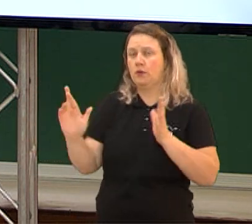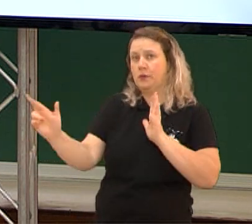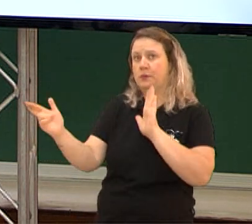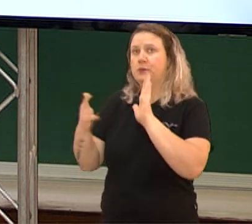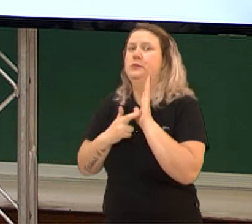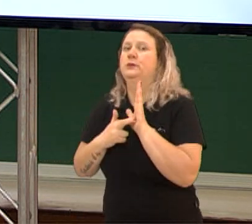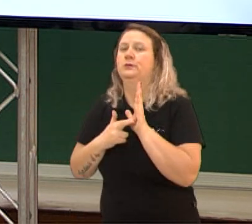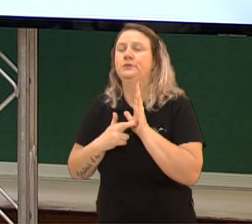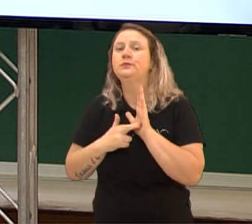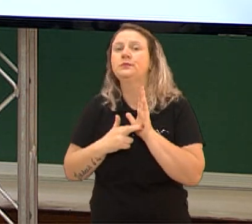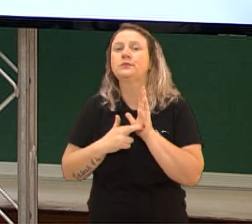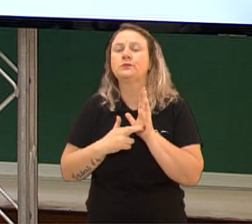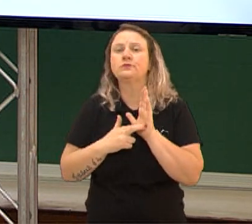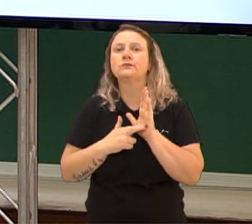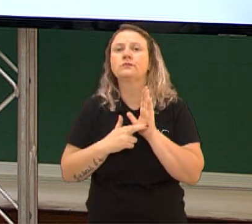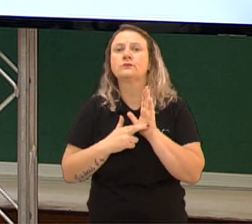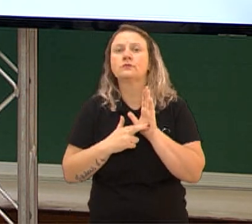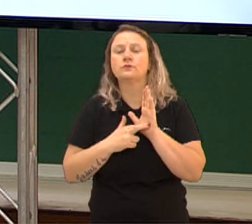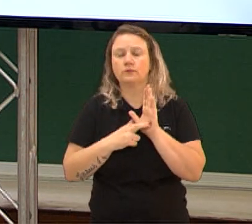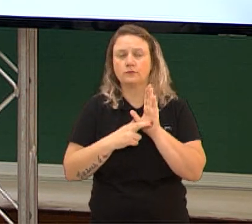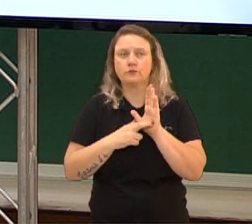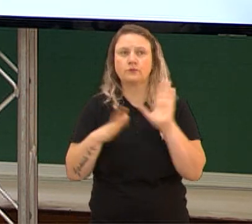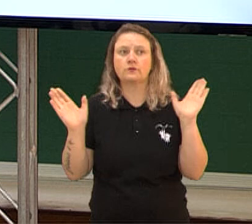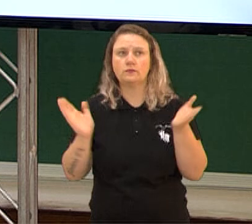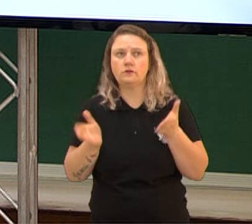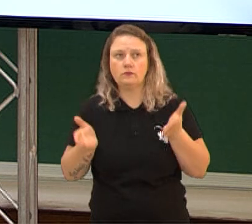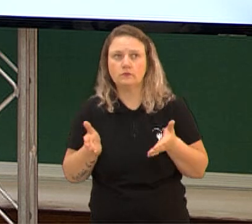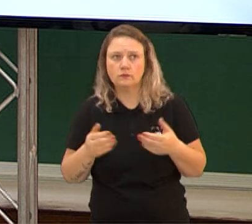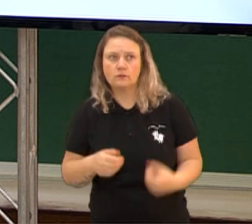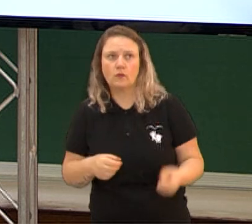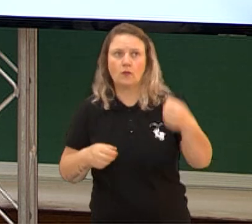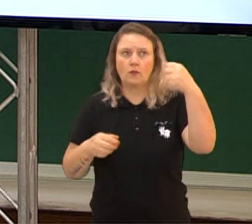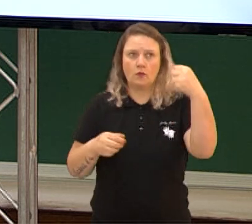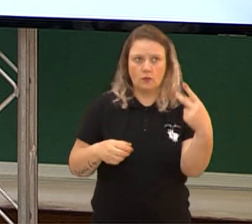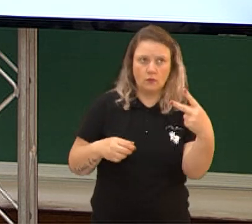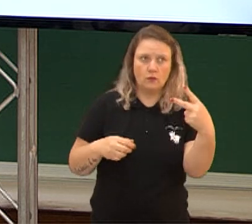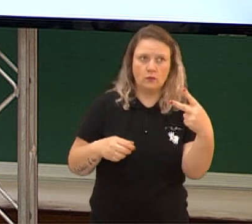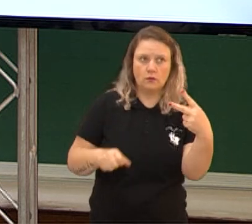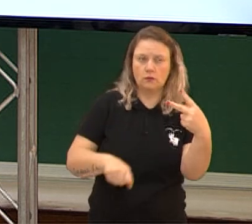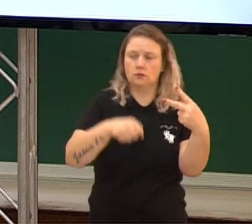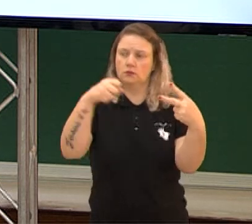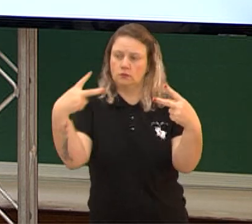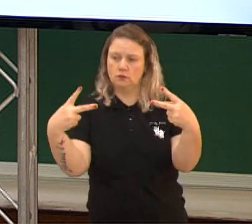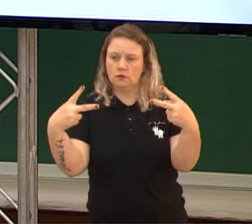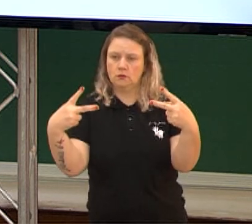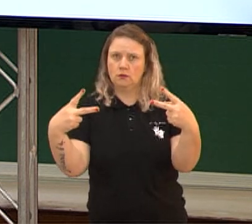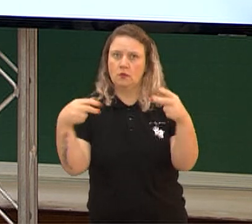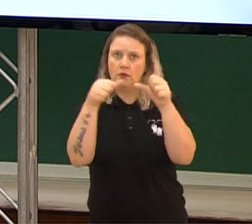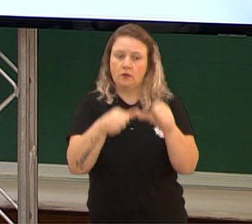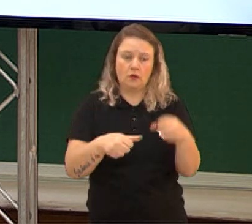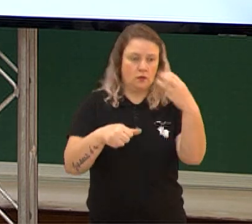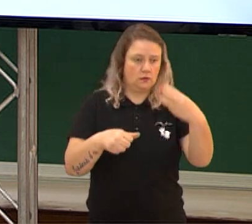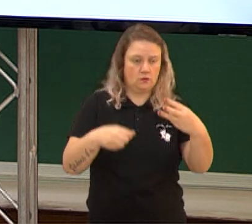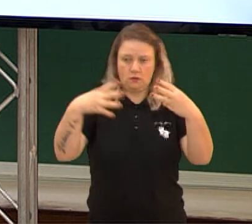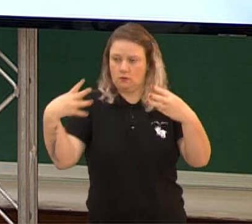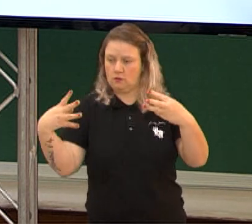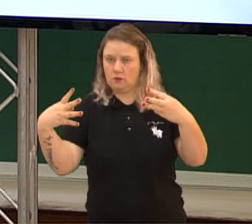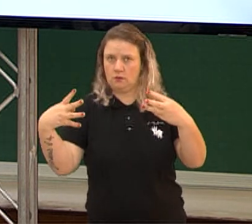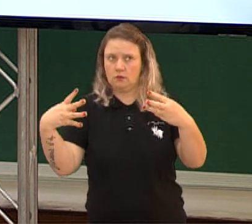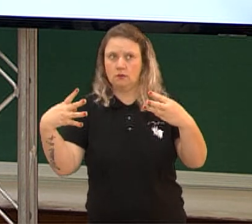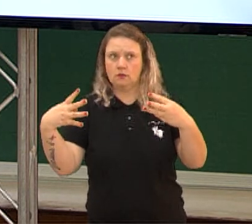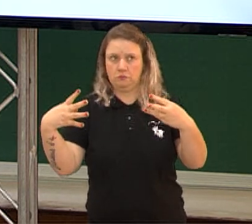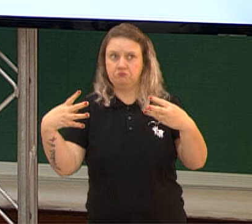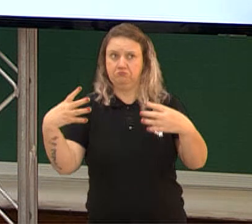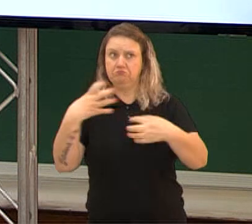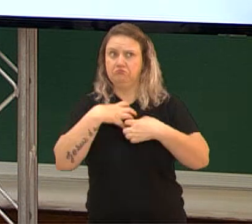matriz, concorda que quando você pegar o 2 e juntar com 2, sobra o 3 e o 4. Olha lá o 3 e o 4 aqui.